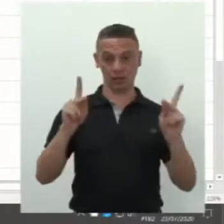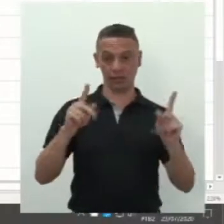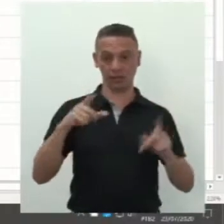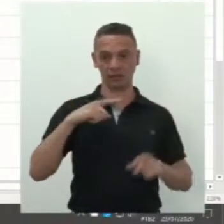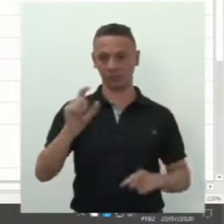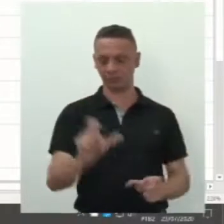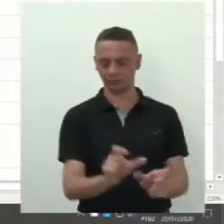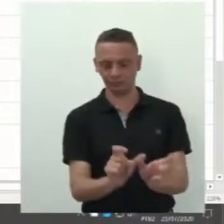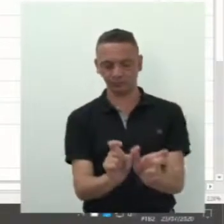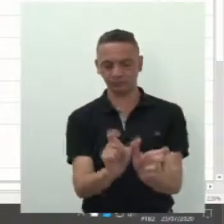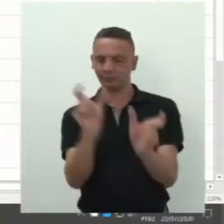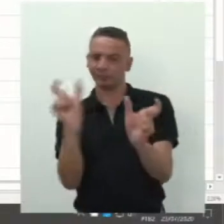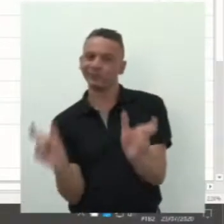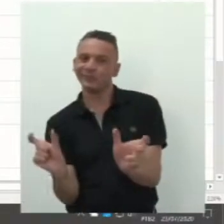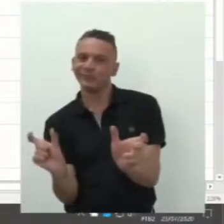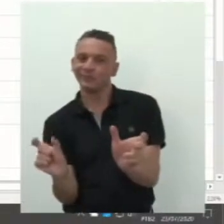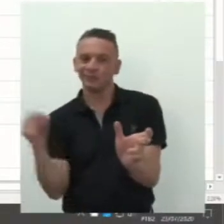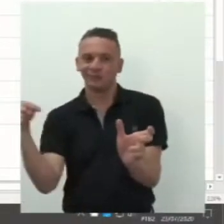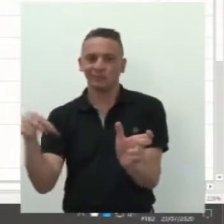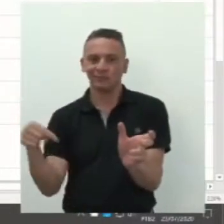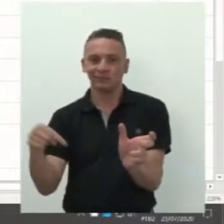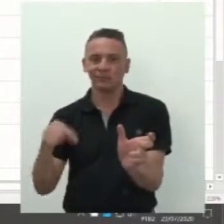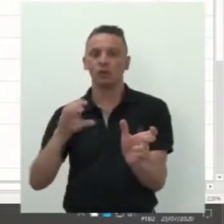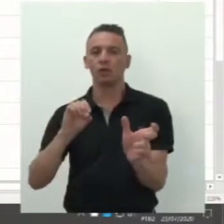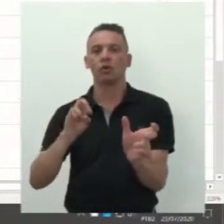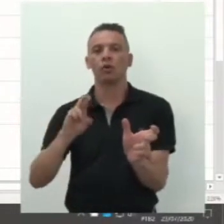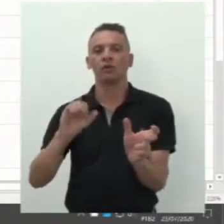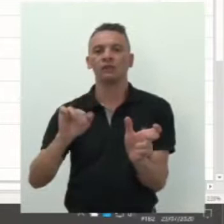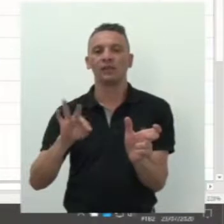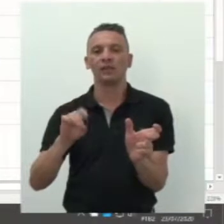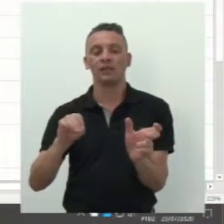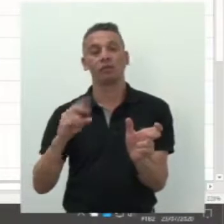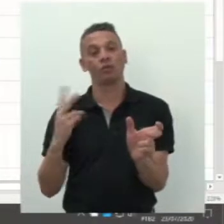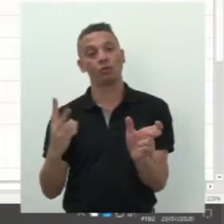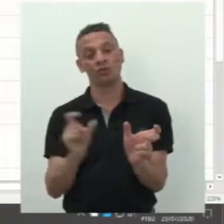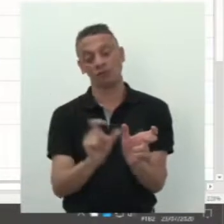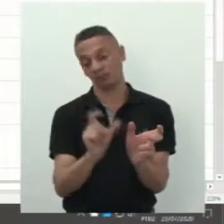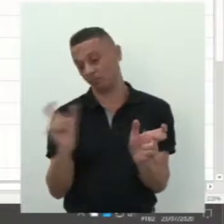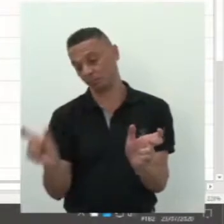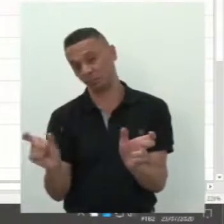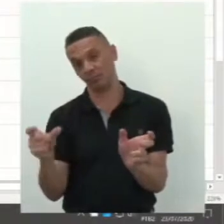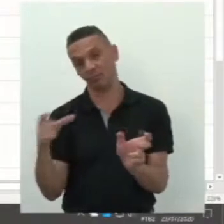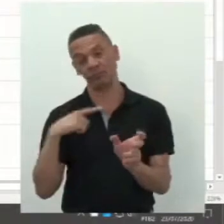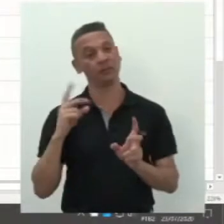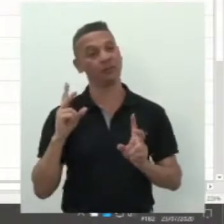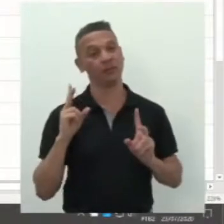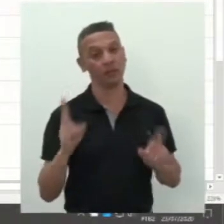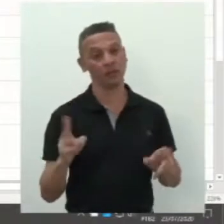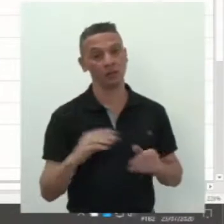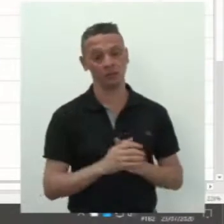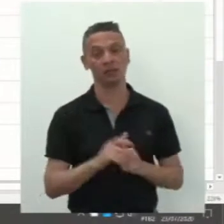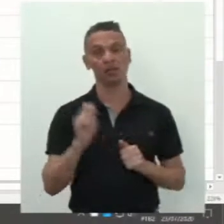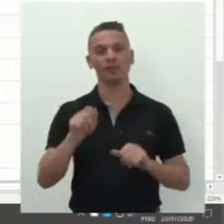aqui, ó, orçamento 2. É uma cópia exata da planilha orçamento. E você pode renomear esse nome, né? Então aqui eu